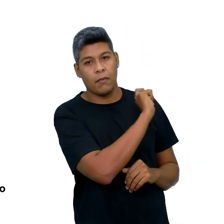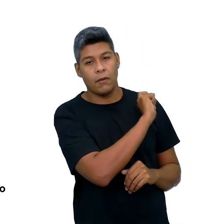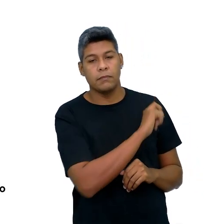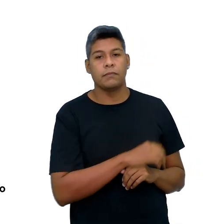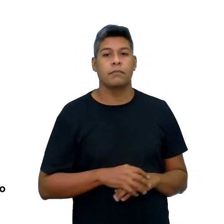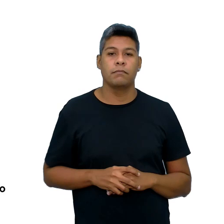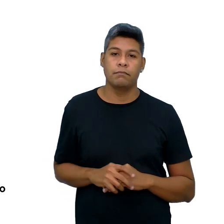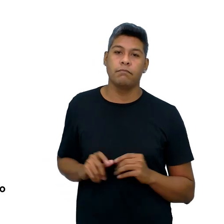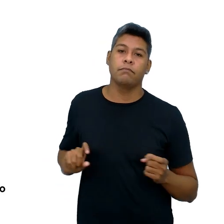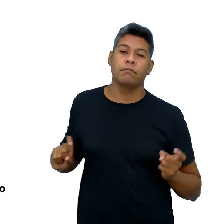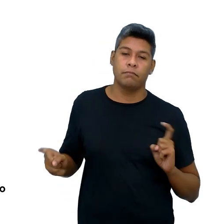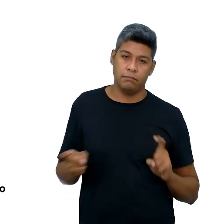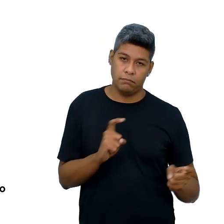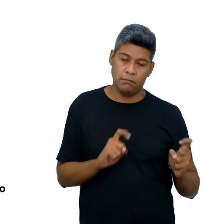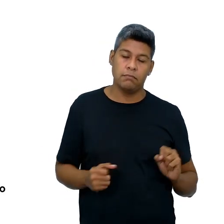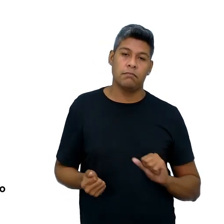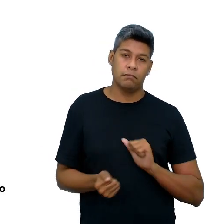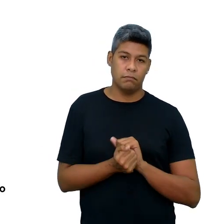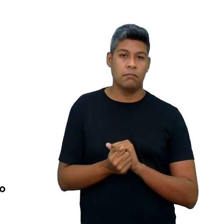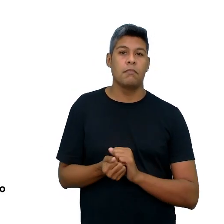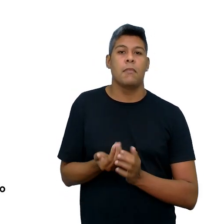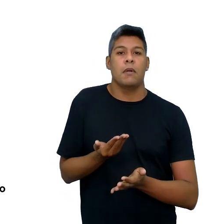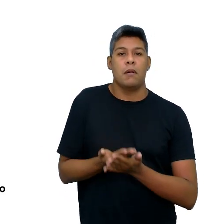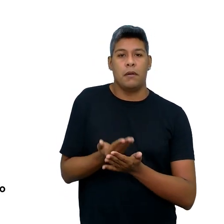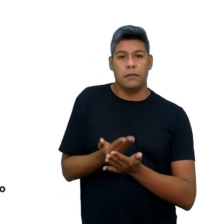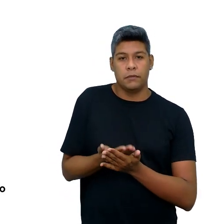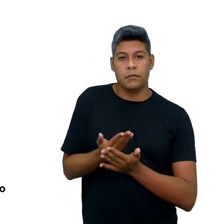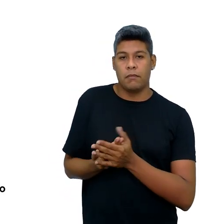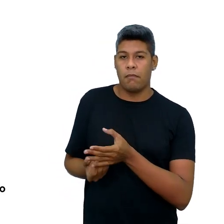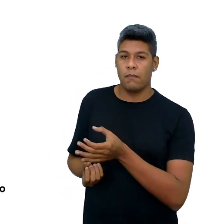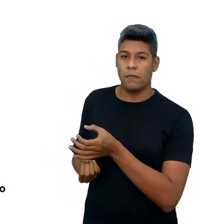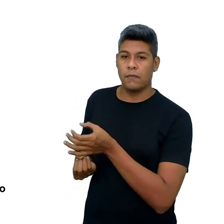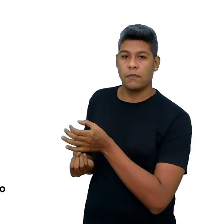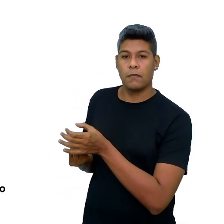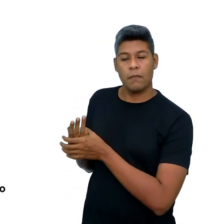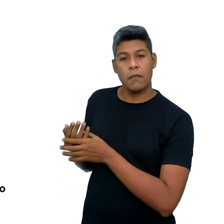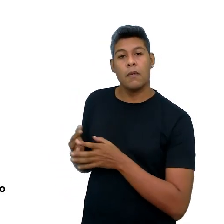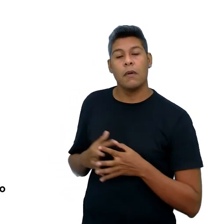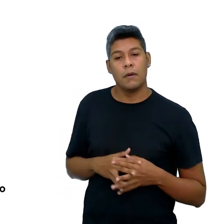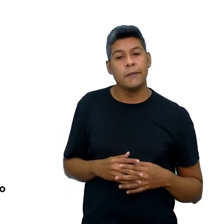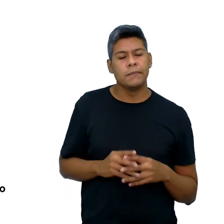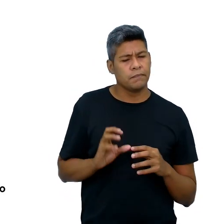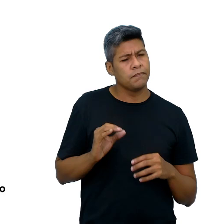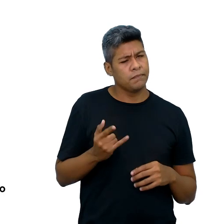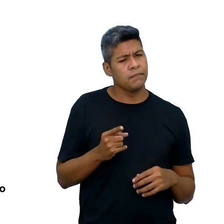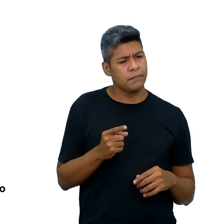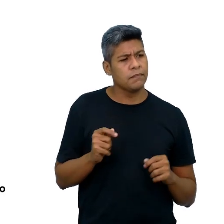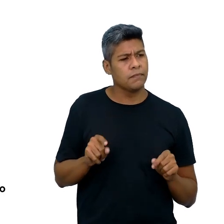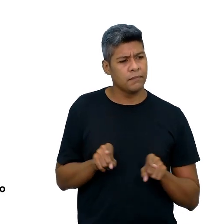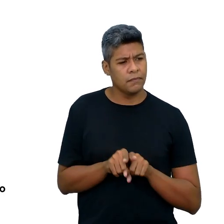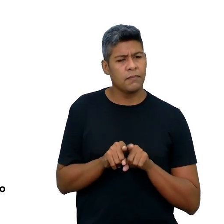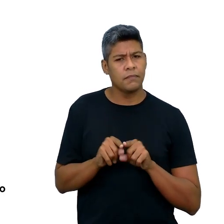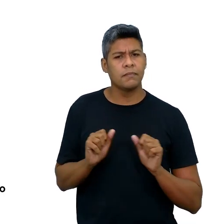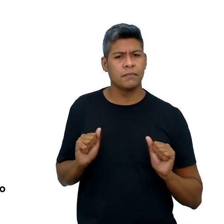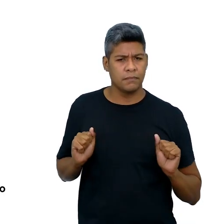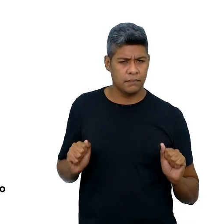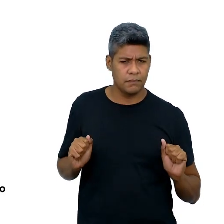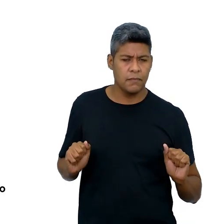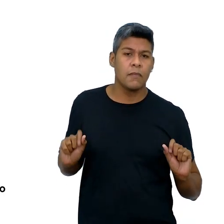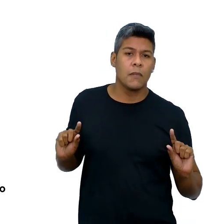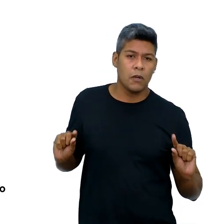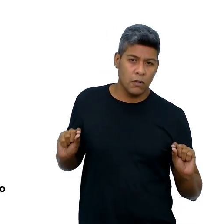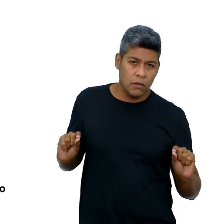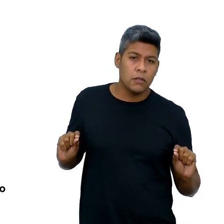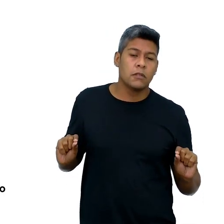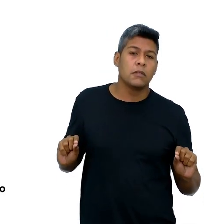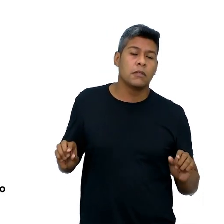daí discutir com os estudantes, né, essa construção. É claro que você também pode, ao final, aí,